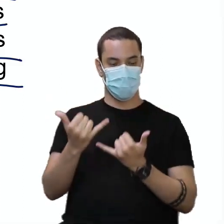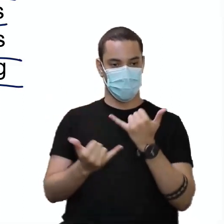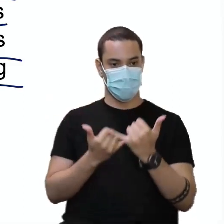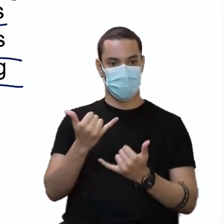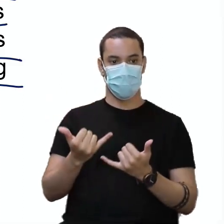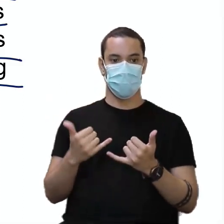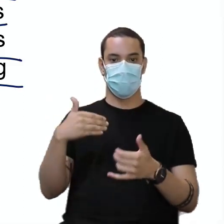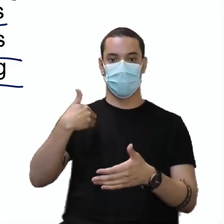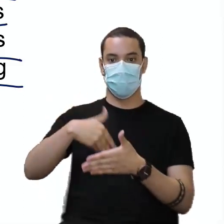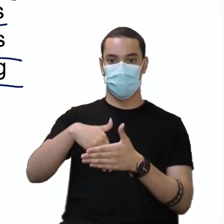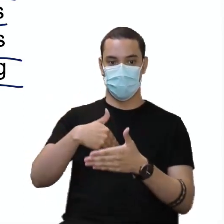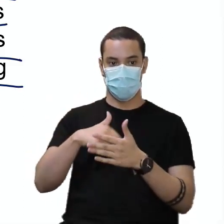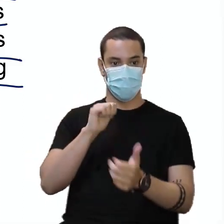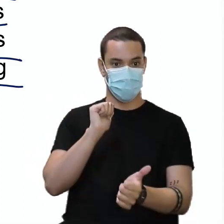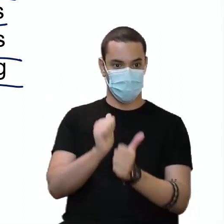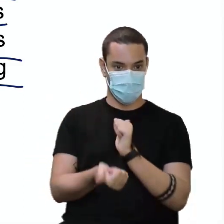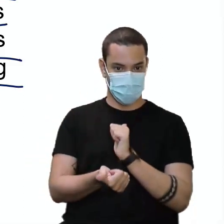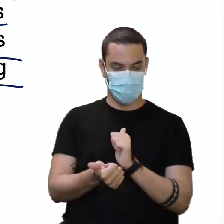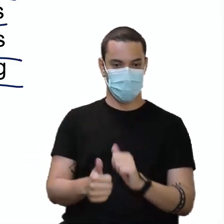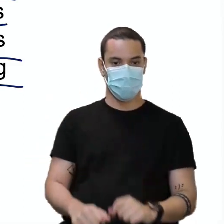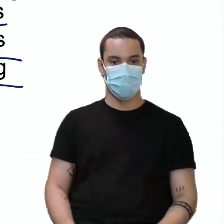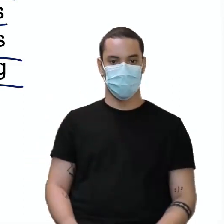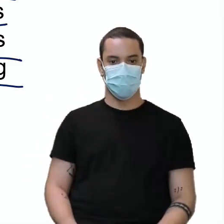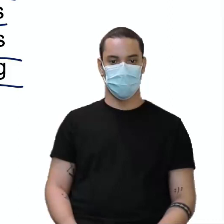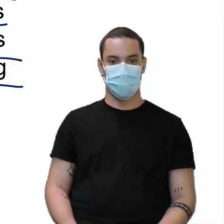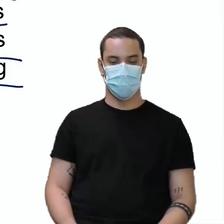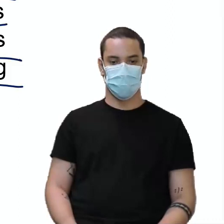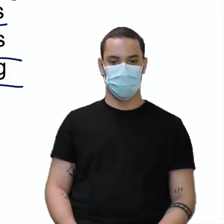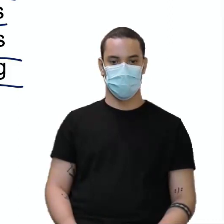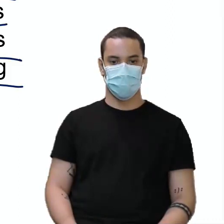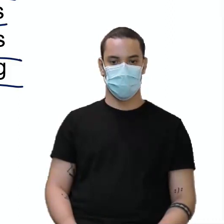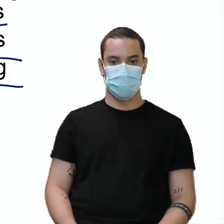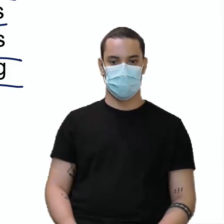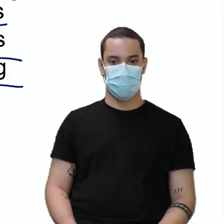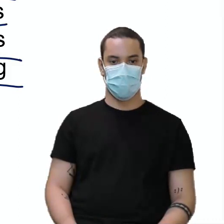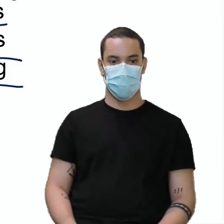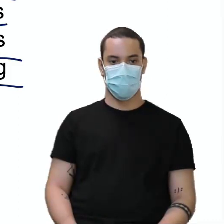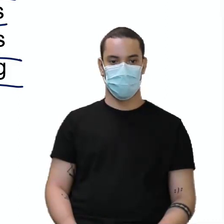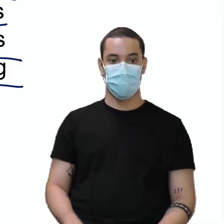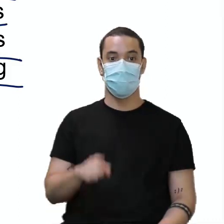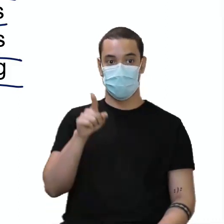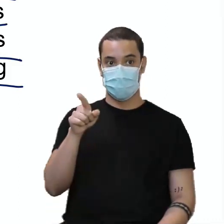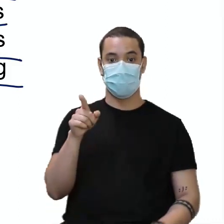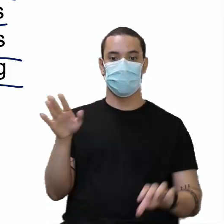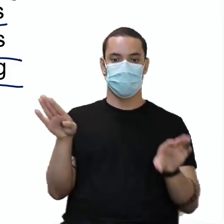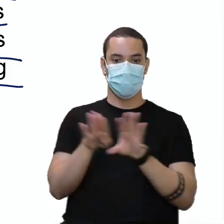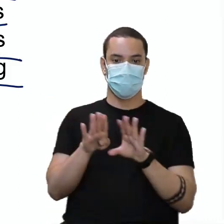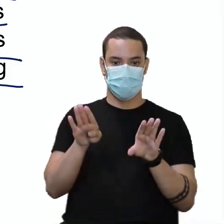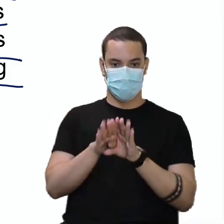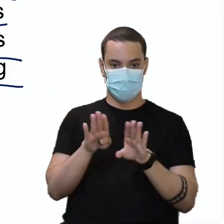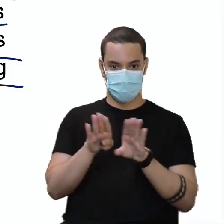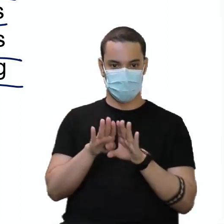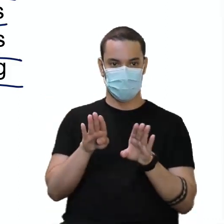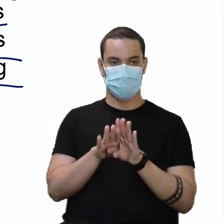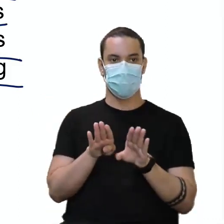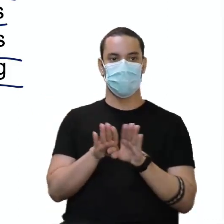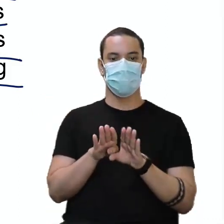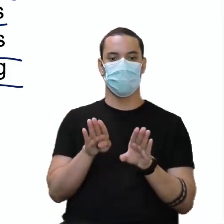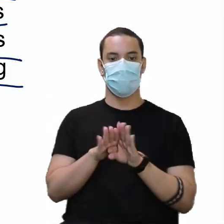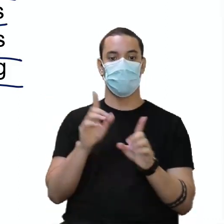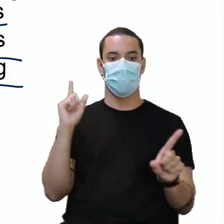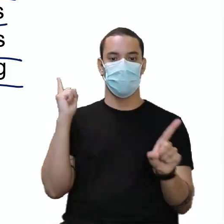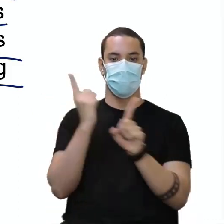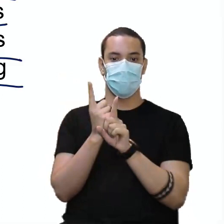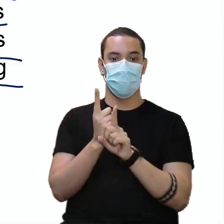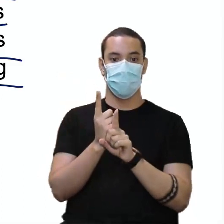jogando futebol. He also met his neighbor, Mr. Ford. Ele também